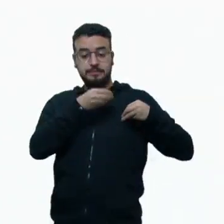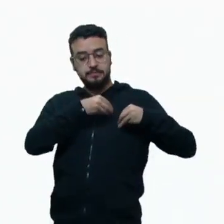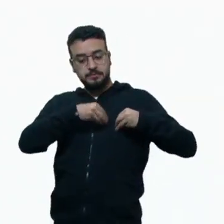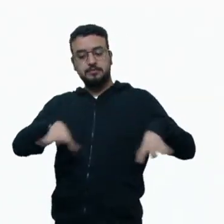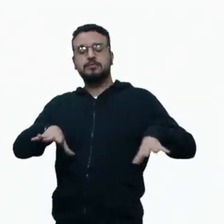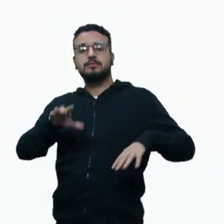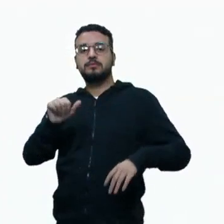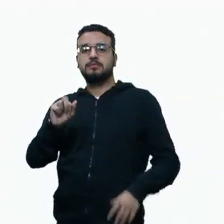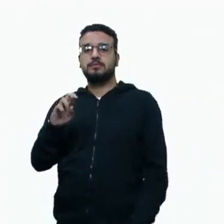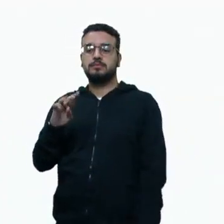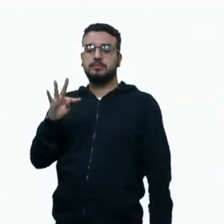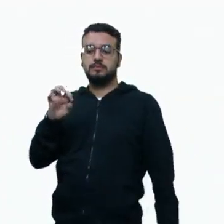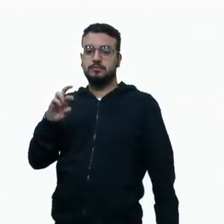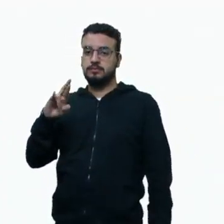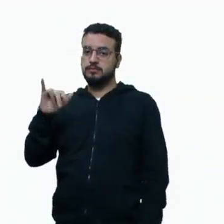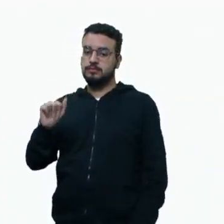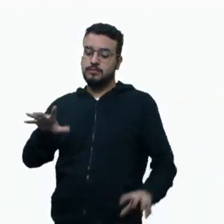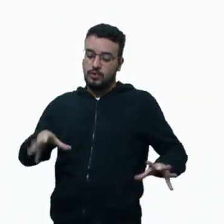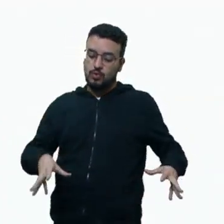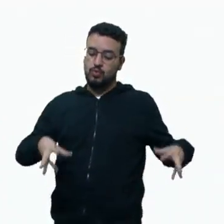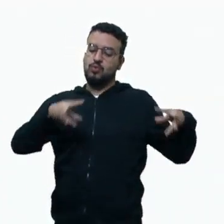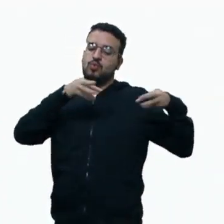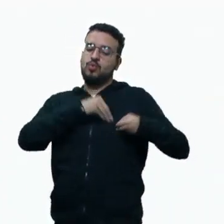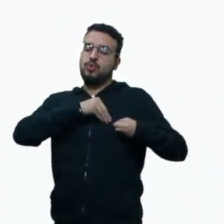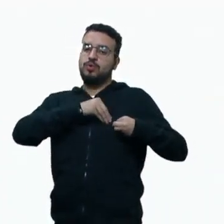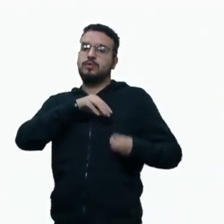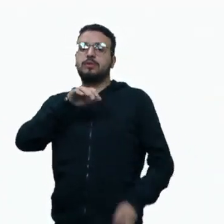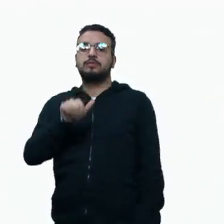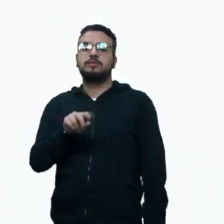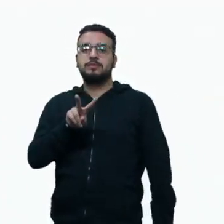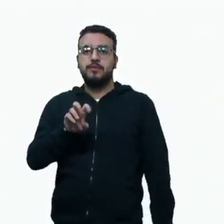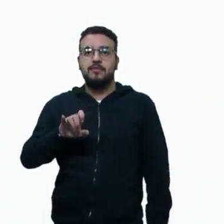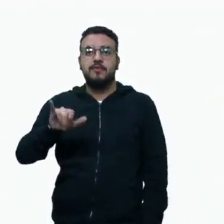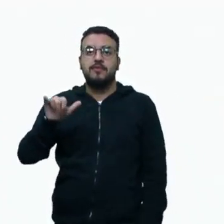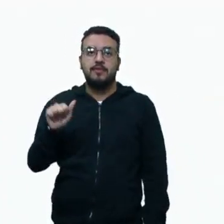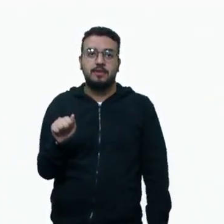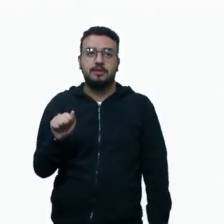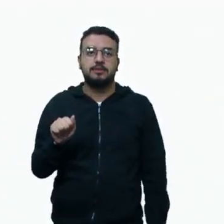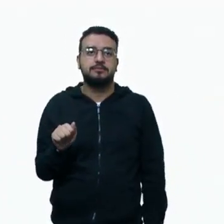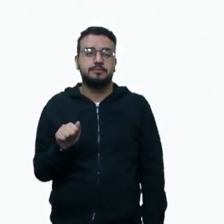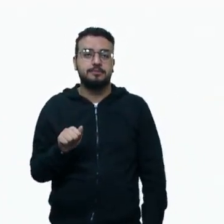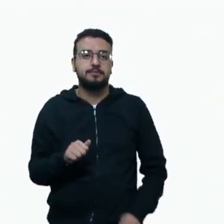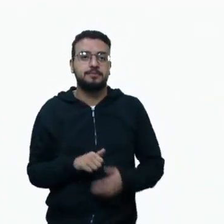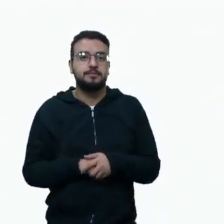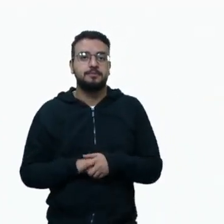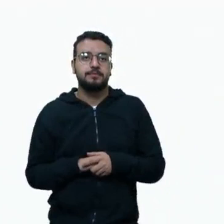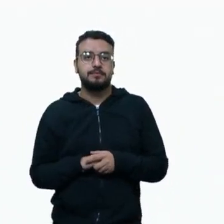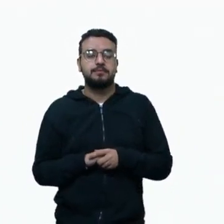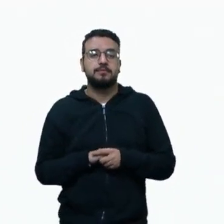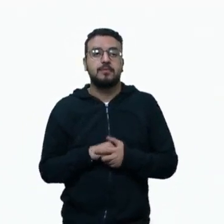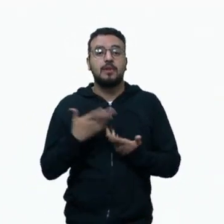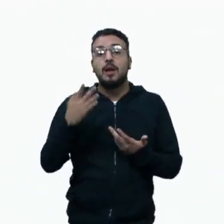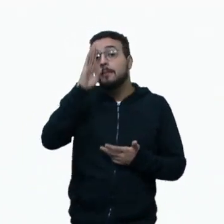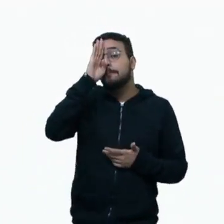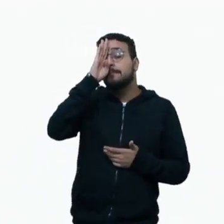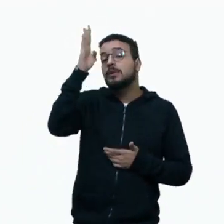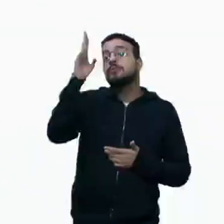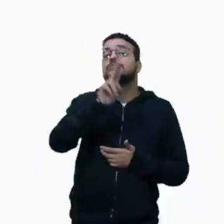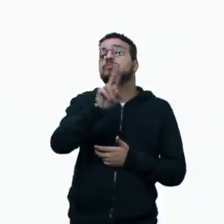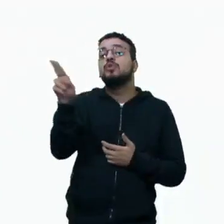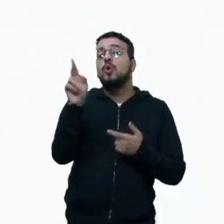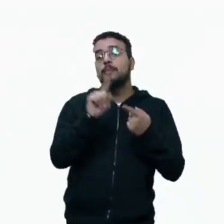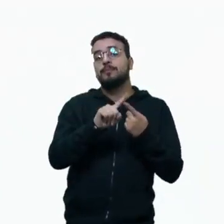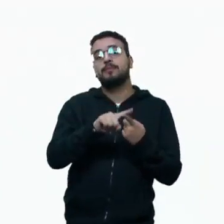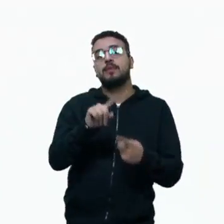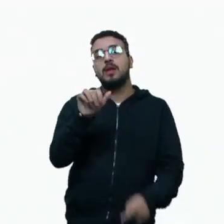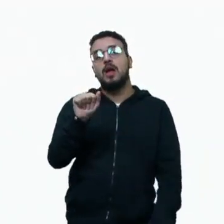tá? Transporta sangue em direção divergente ao coração. As artérias. As principais artérias eu tenho